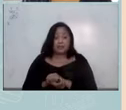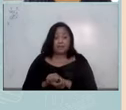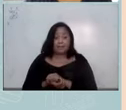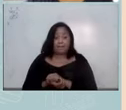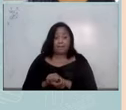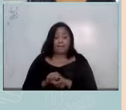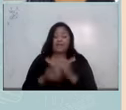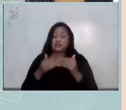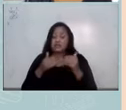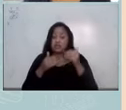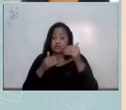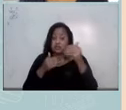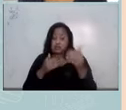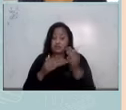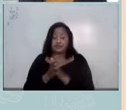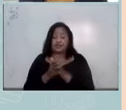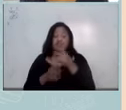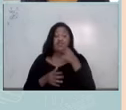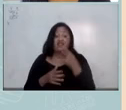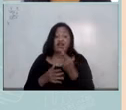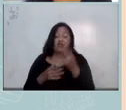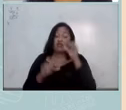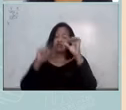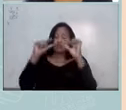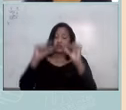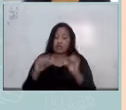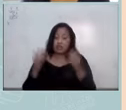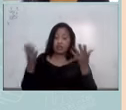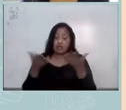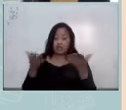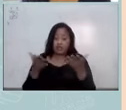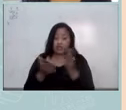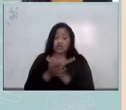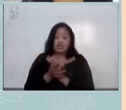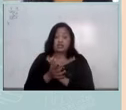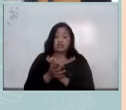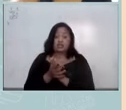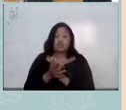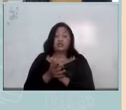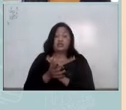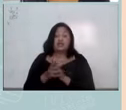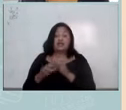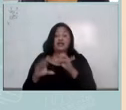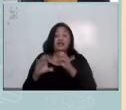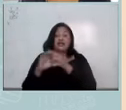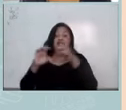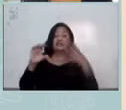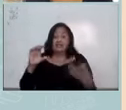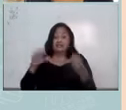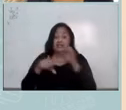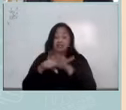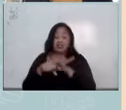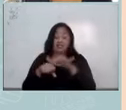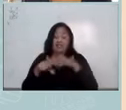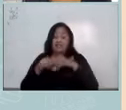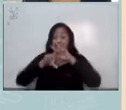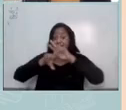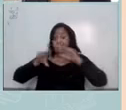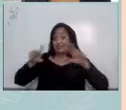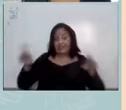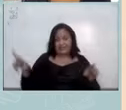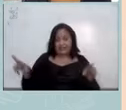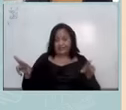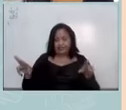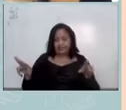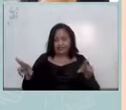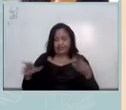dando continuidade, né? Então, a gente vai falar um pouquinho agora sobre a classificação das doenças. Então, existem várias formas da gente classificar essas